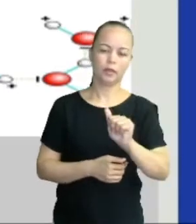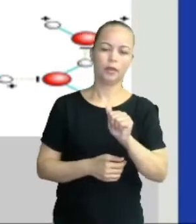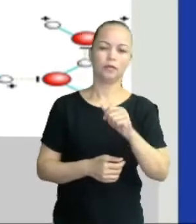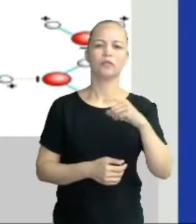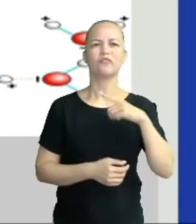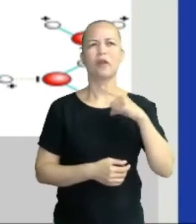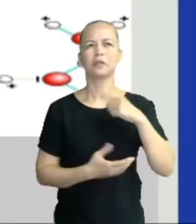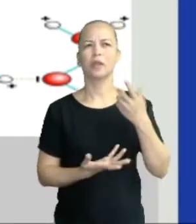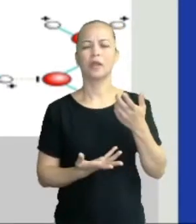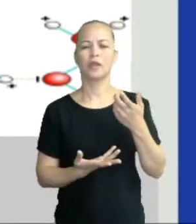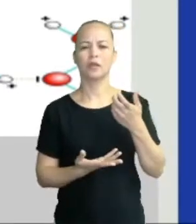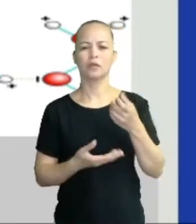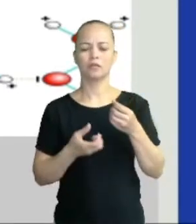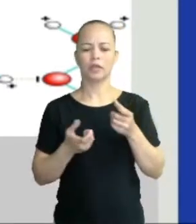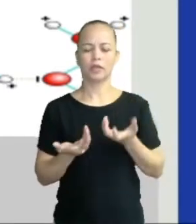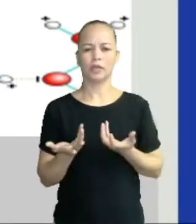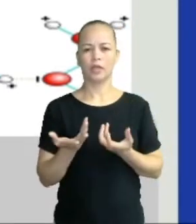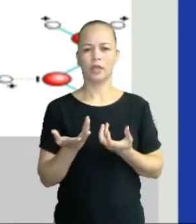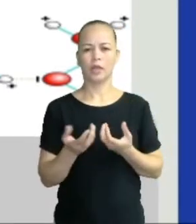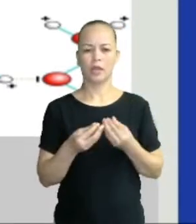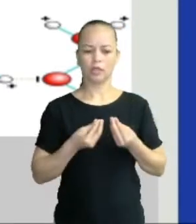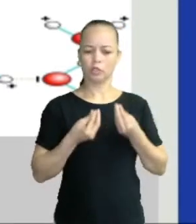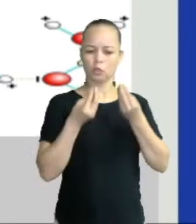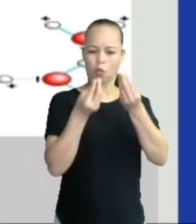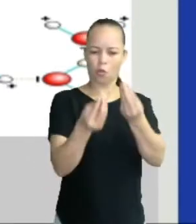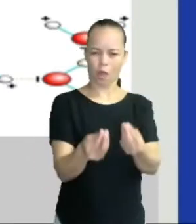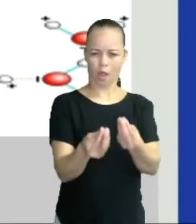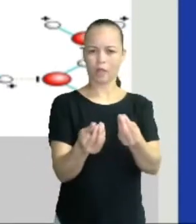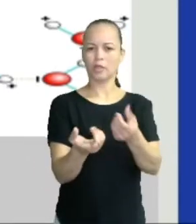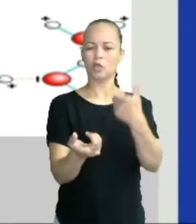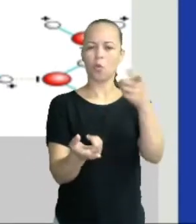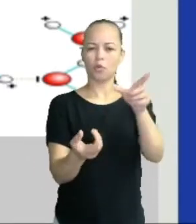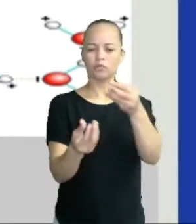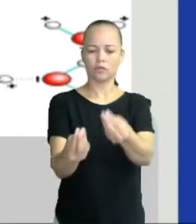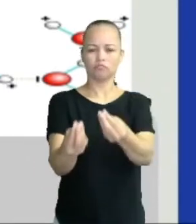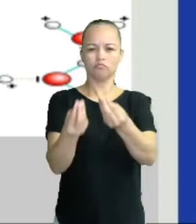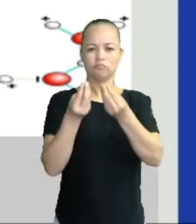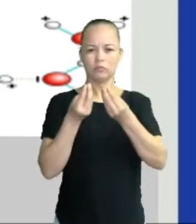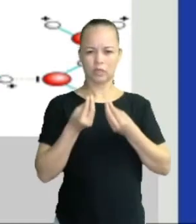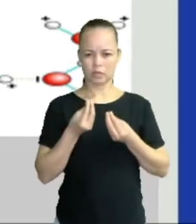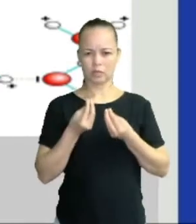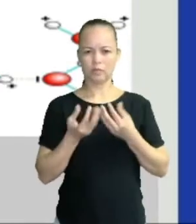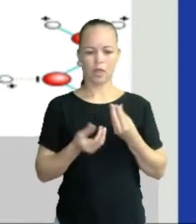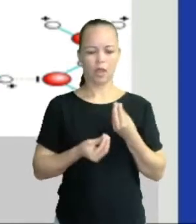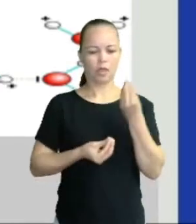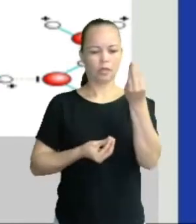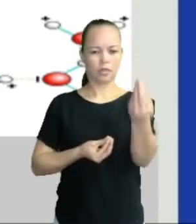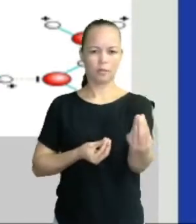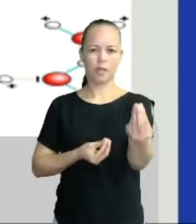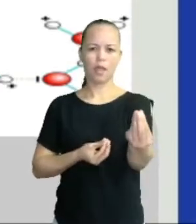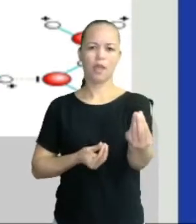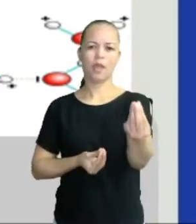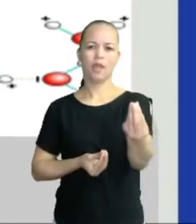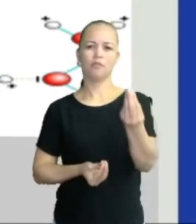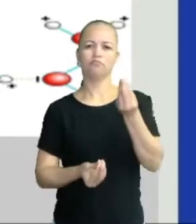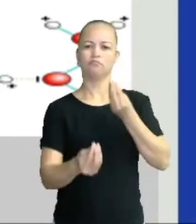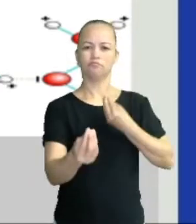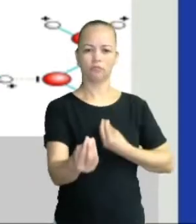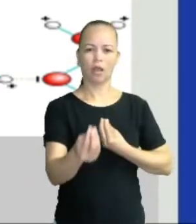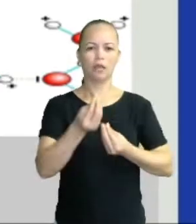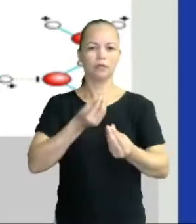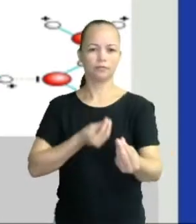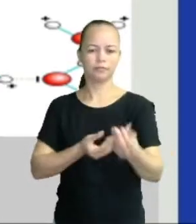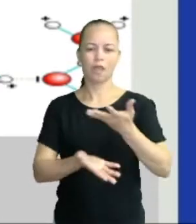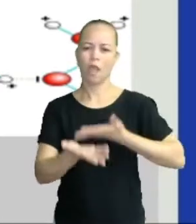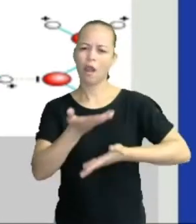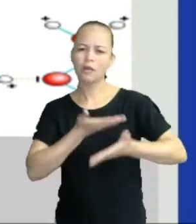que vai querer doar e alguém que vai querer receber. Alguém que vai querer dar e alguém que vai querer o quê? Receber, tá? Então essa